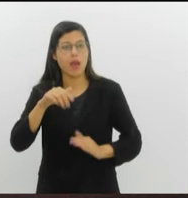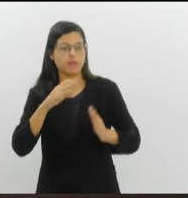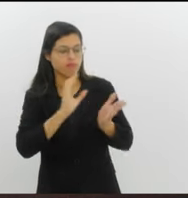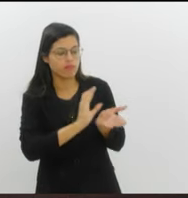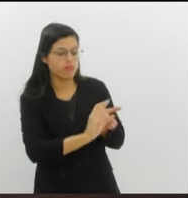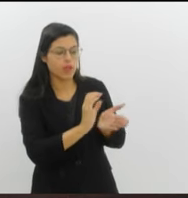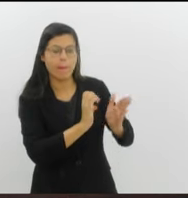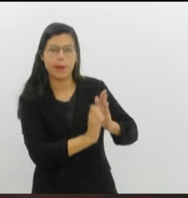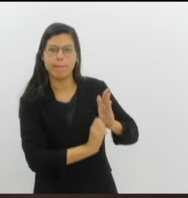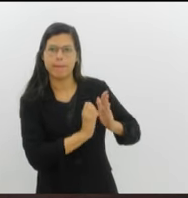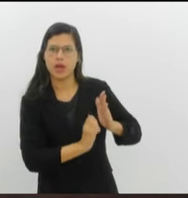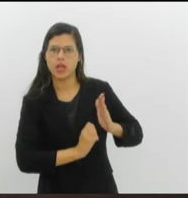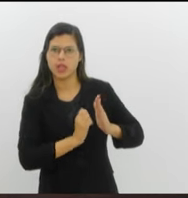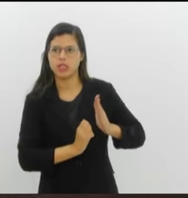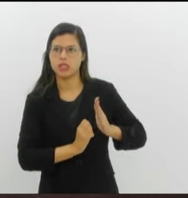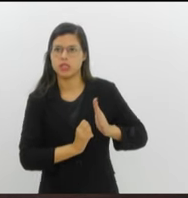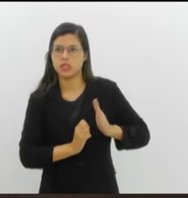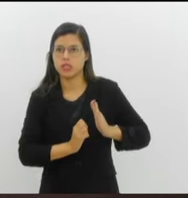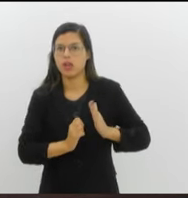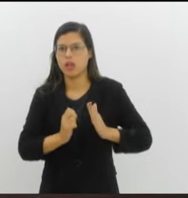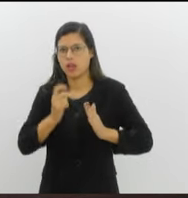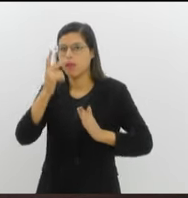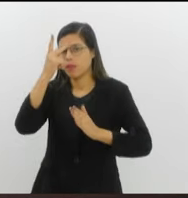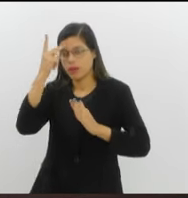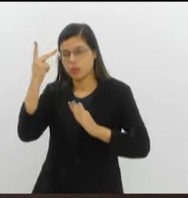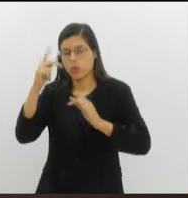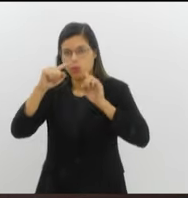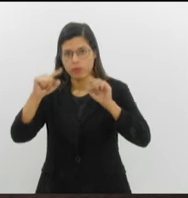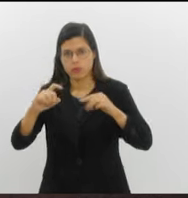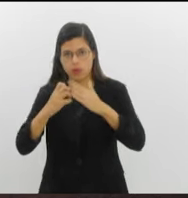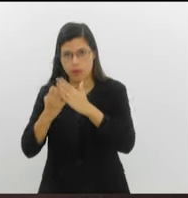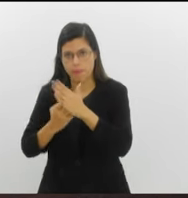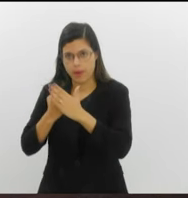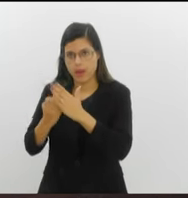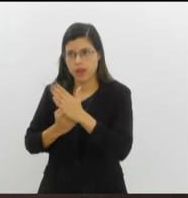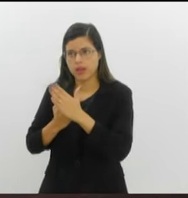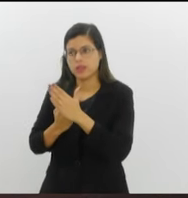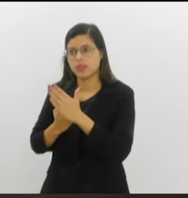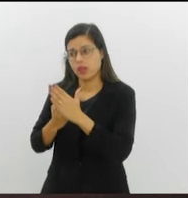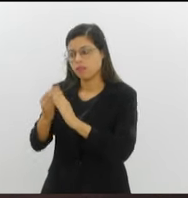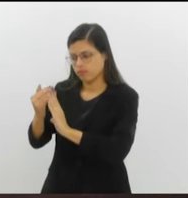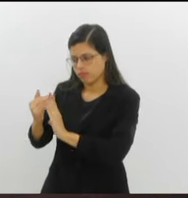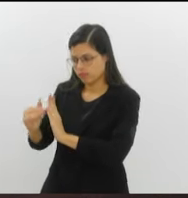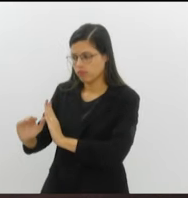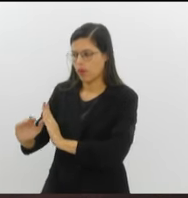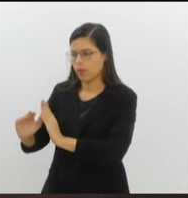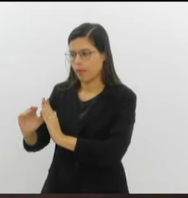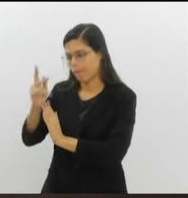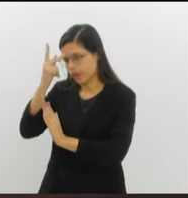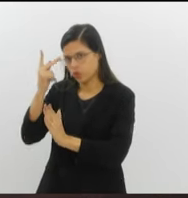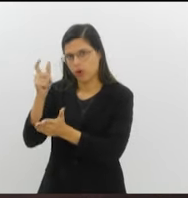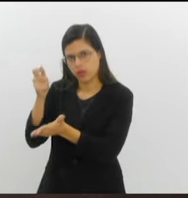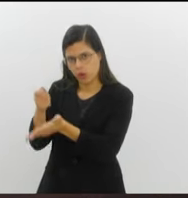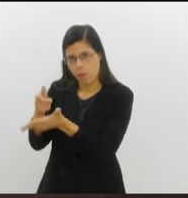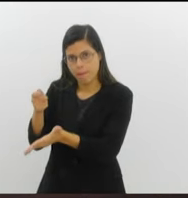o empresário inevitavelmente passa ao comprador toda a taxação que